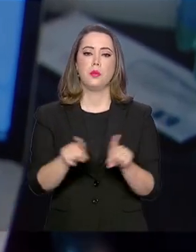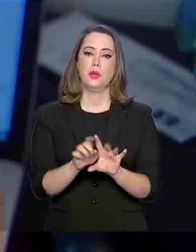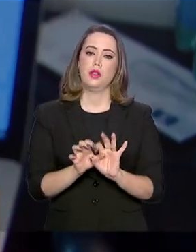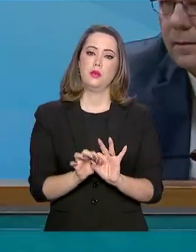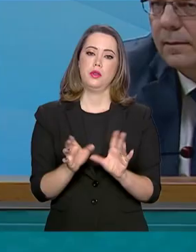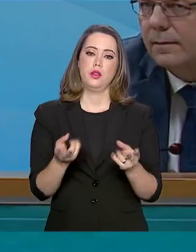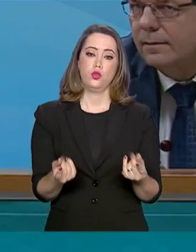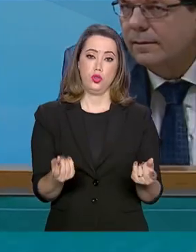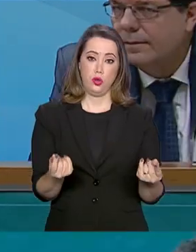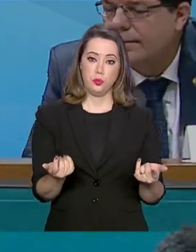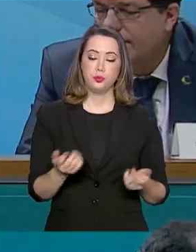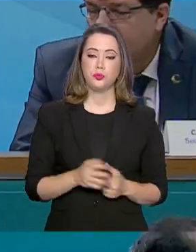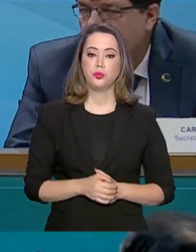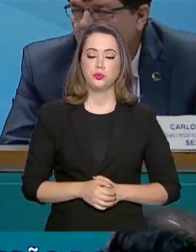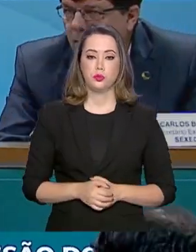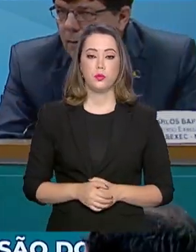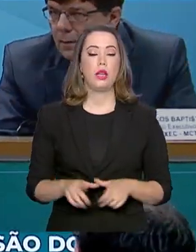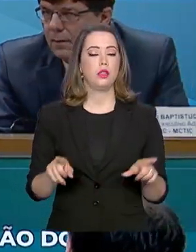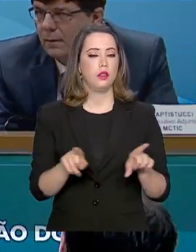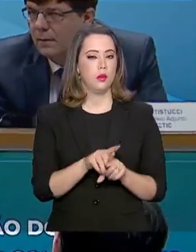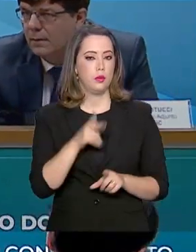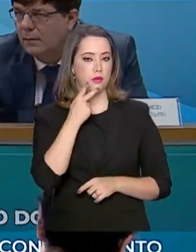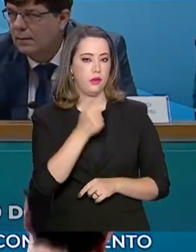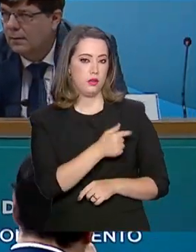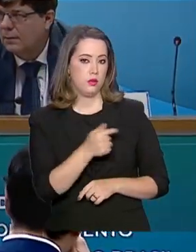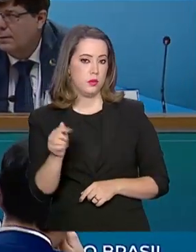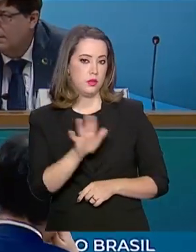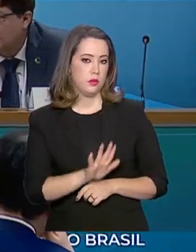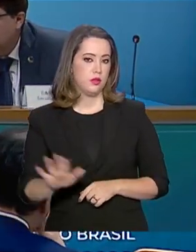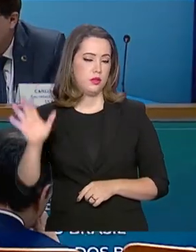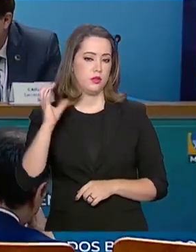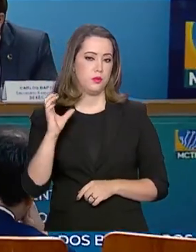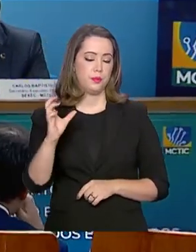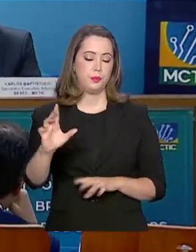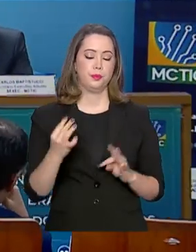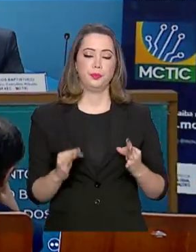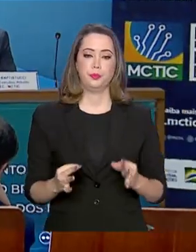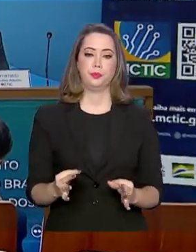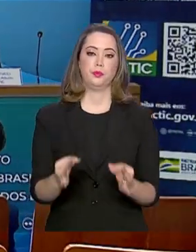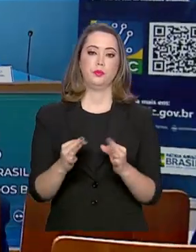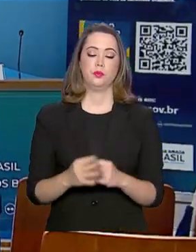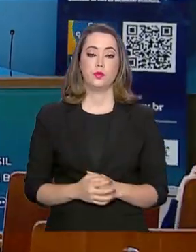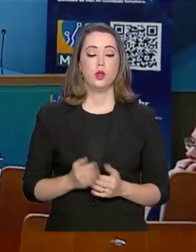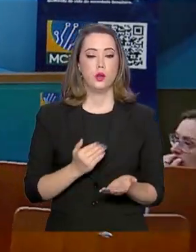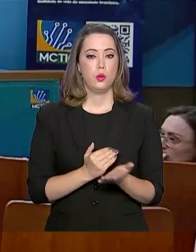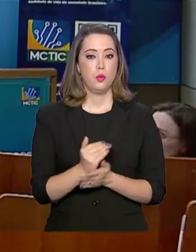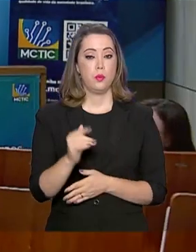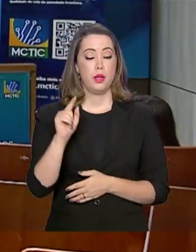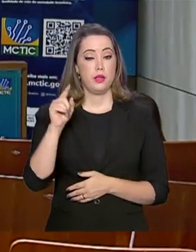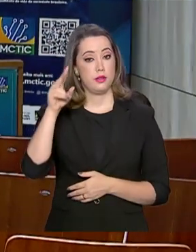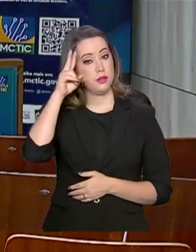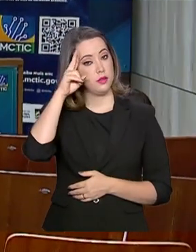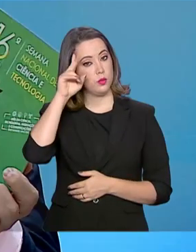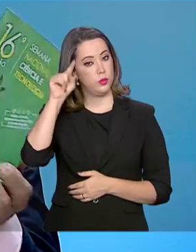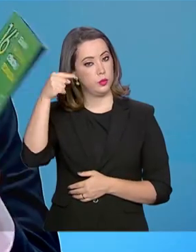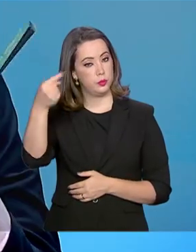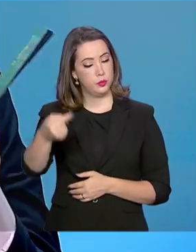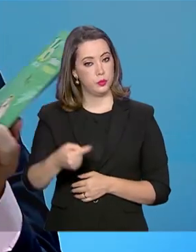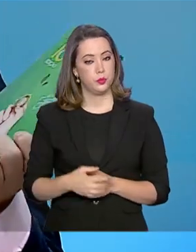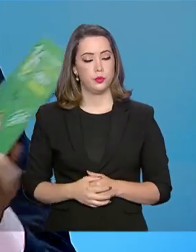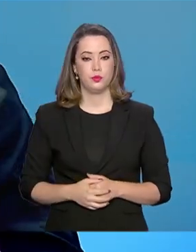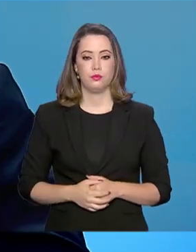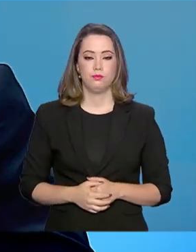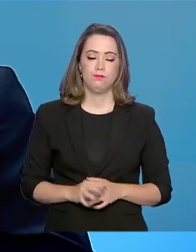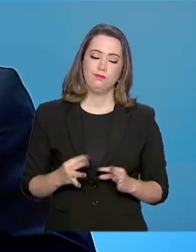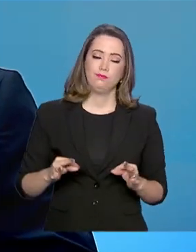liberadas. O ministro falou ainda sobre a Semana Nacional de Ciência e Tecnologia, que começa na segunda que vem. A tecnologia está